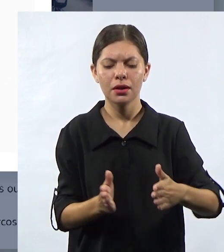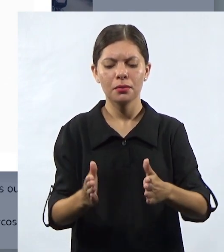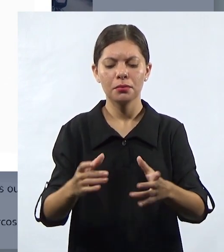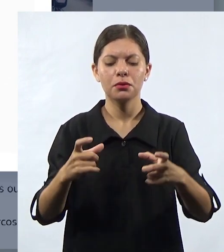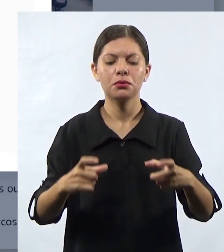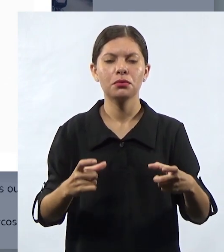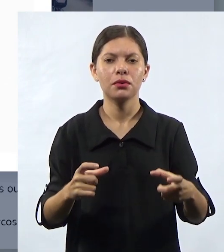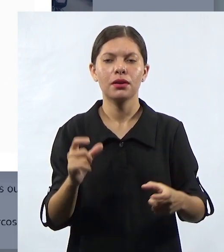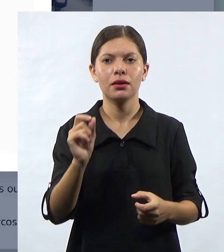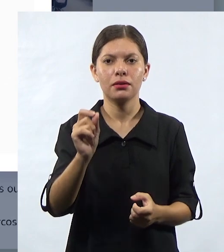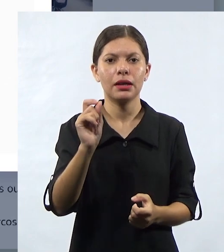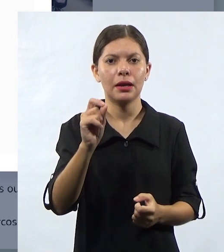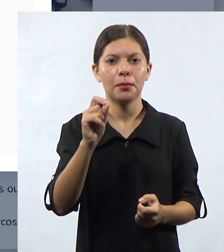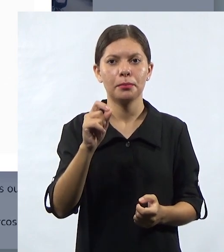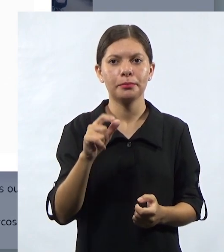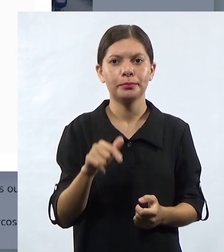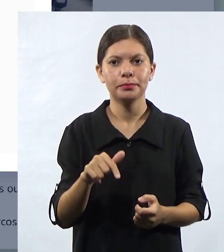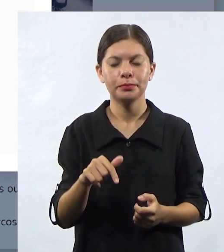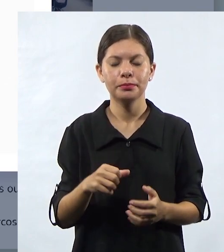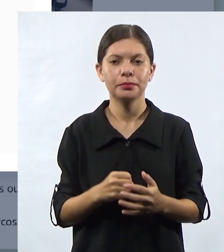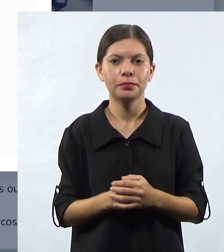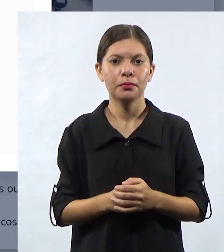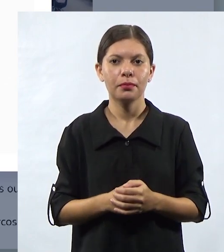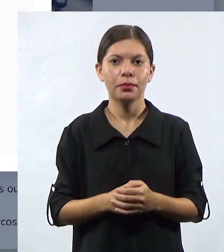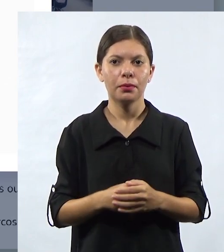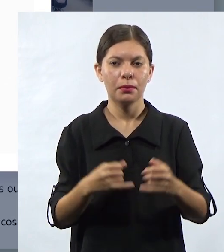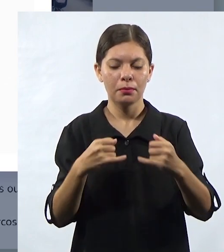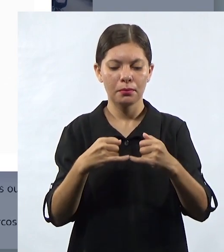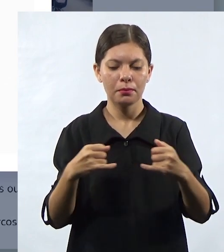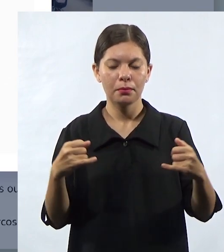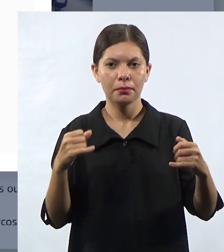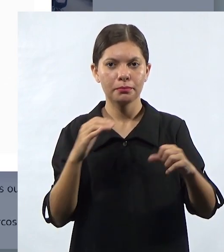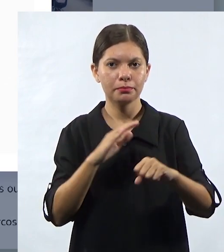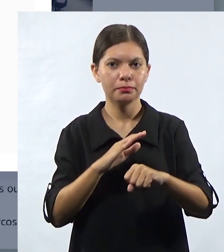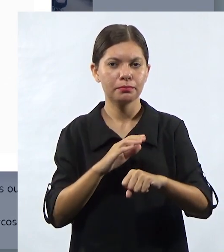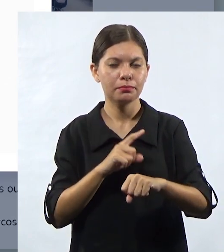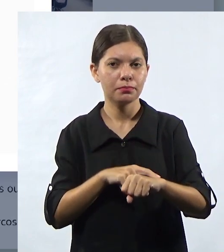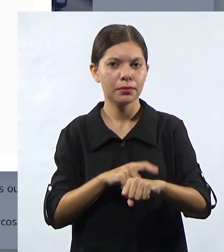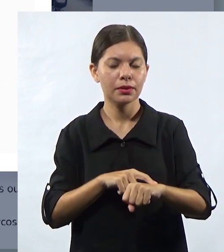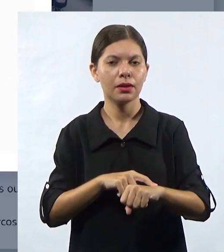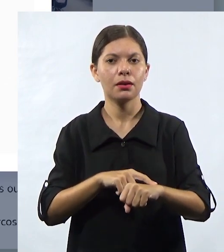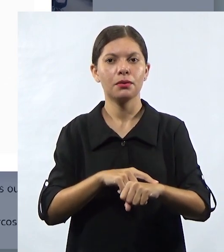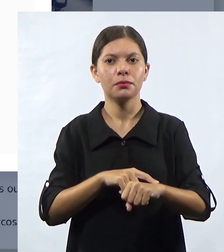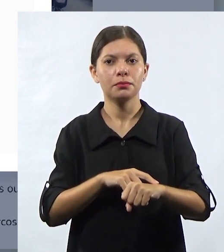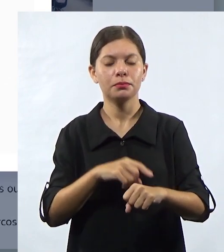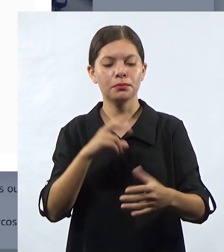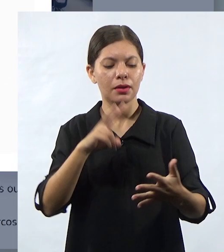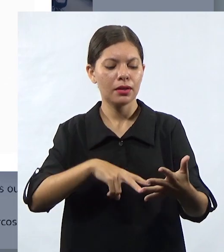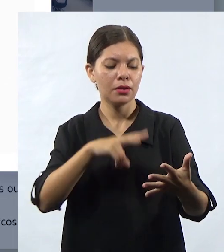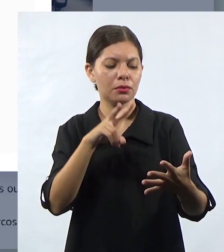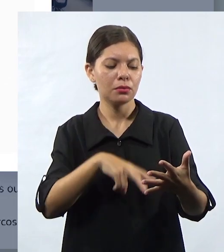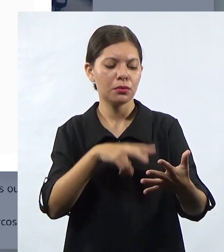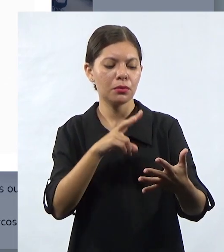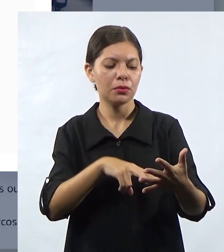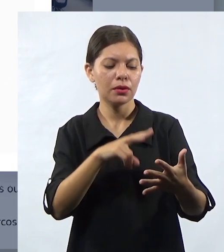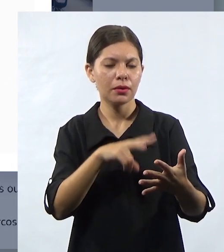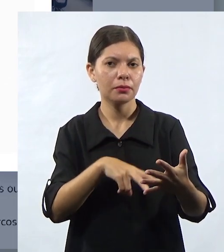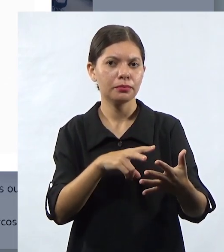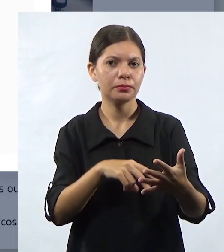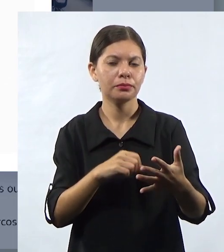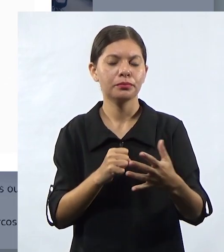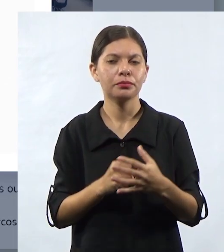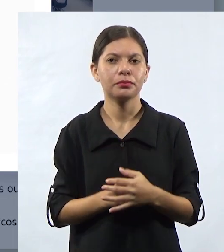uma leitura esparsa do conhecimento, porque é uma organização